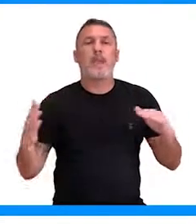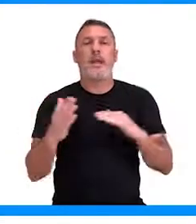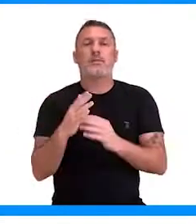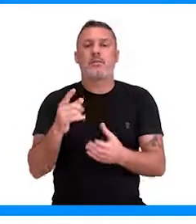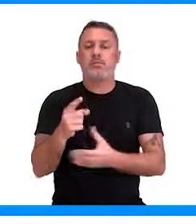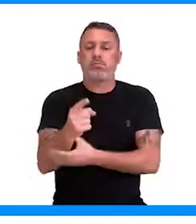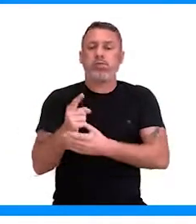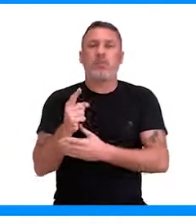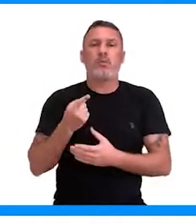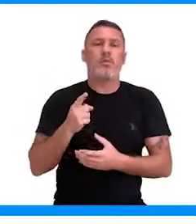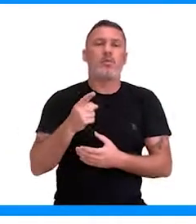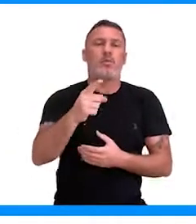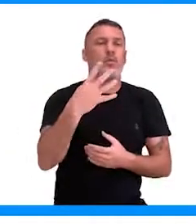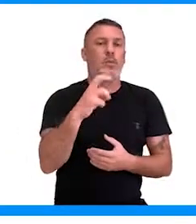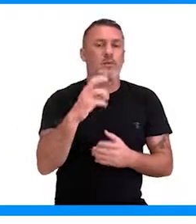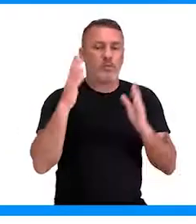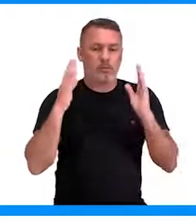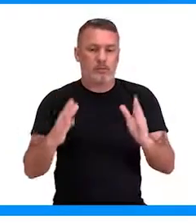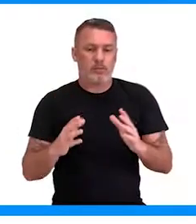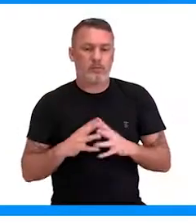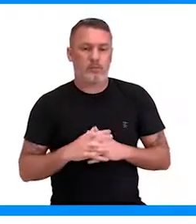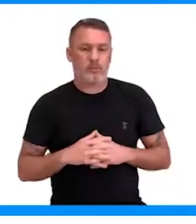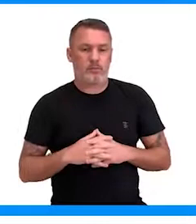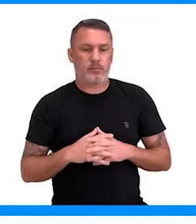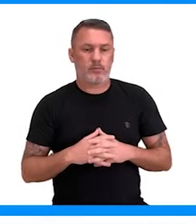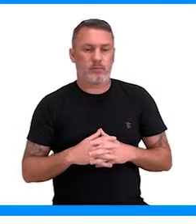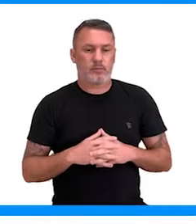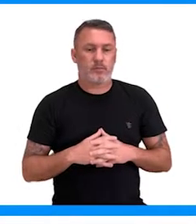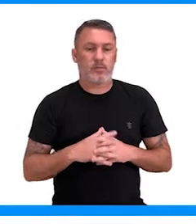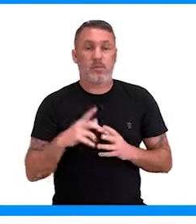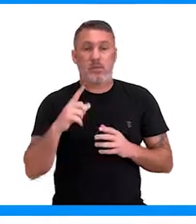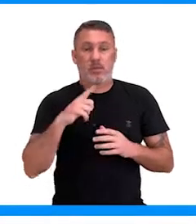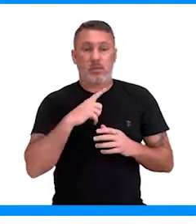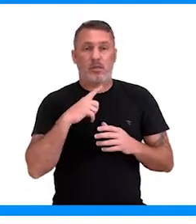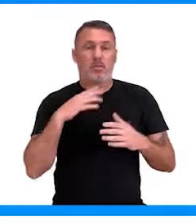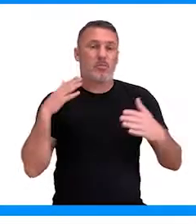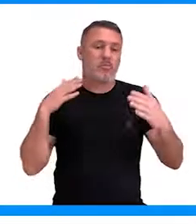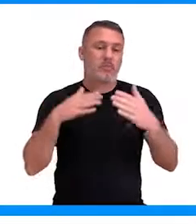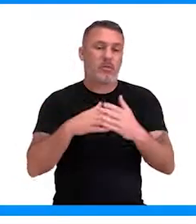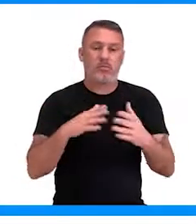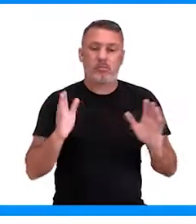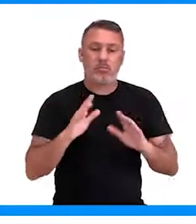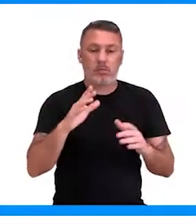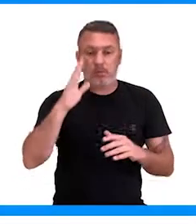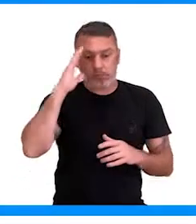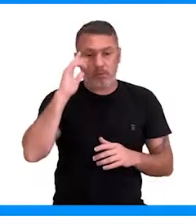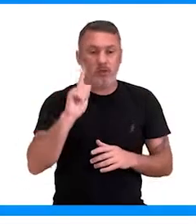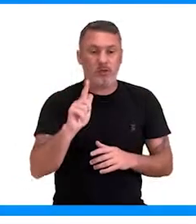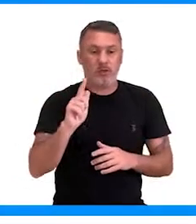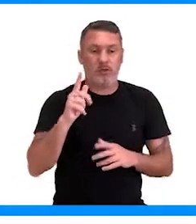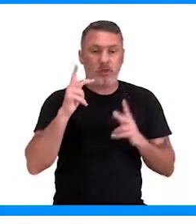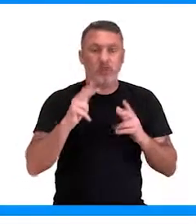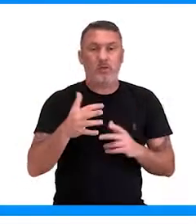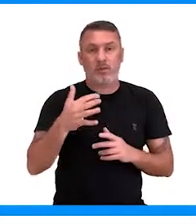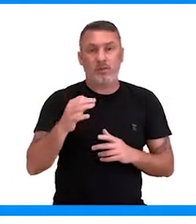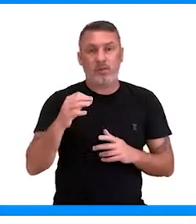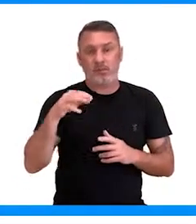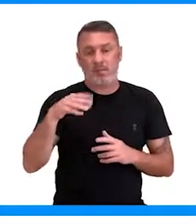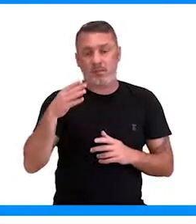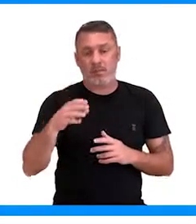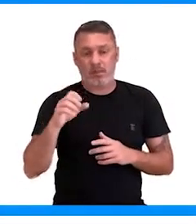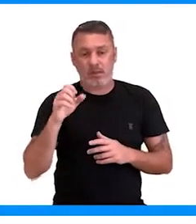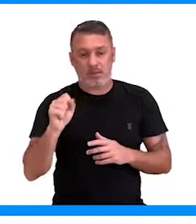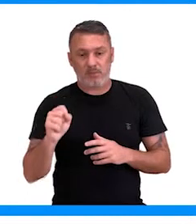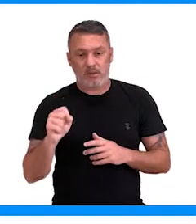tá? Desprezando o atrito e considerando G igual a 10 metros por segundo ao quadrado, determine o alcance máximo horizontal